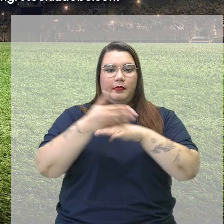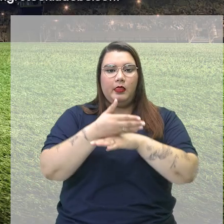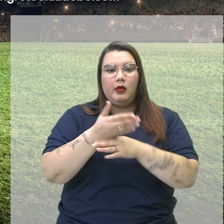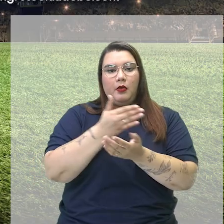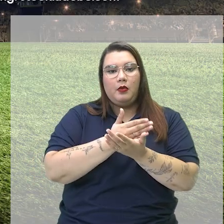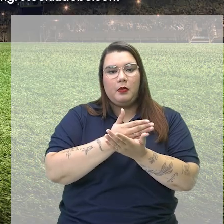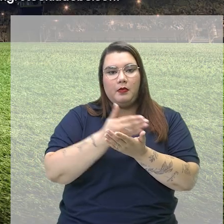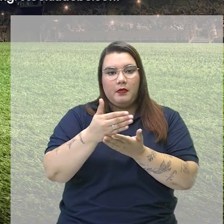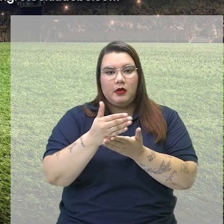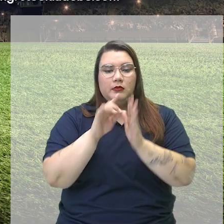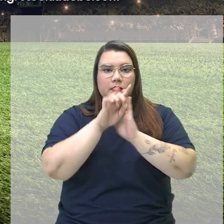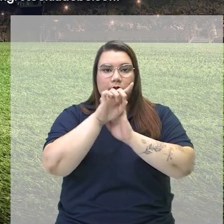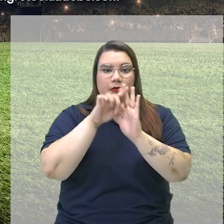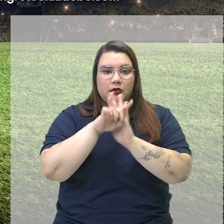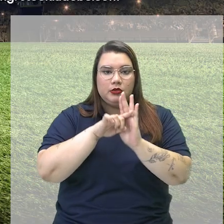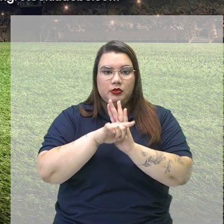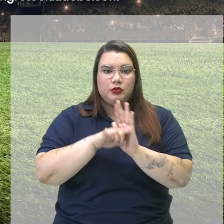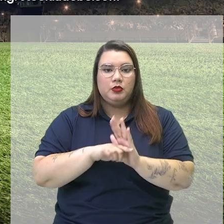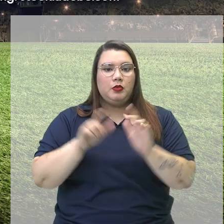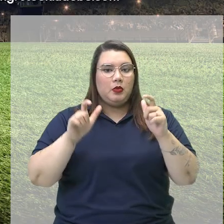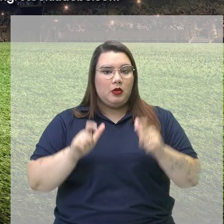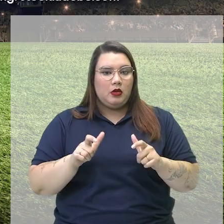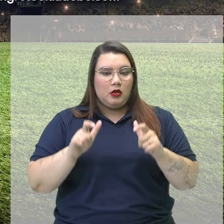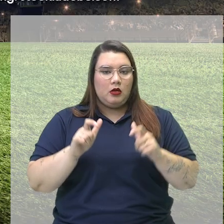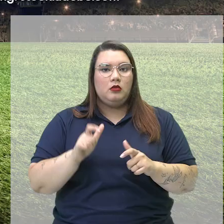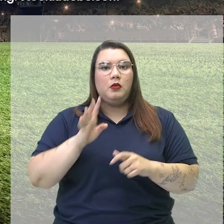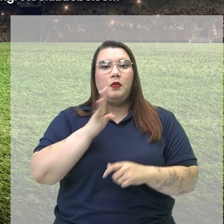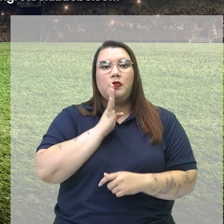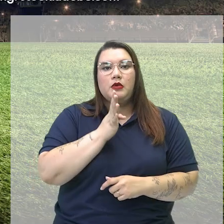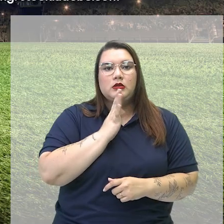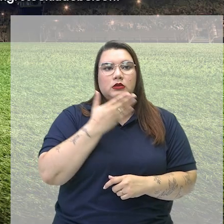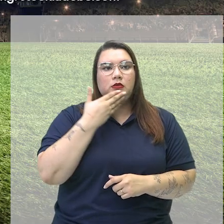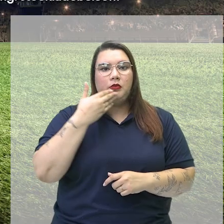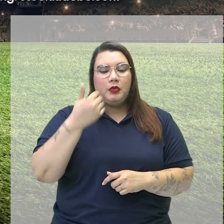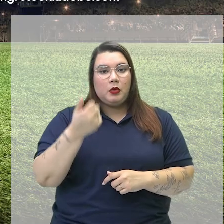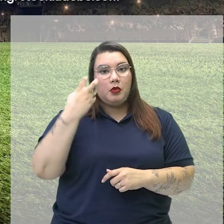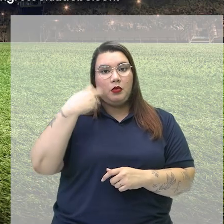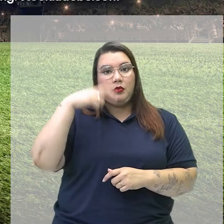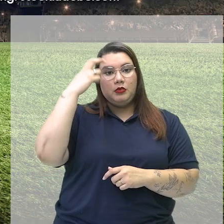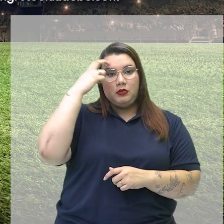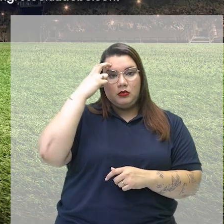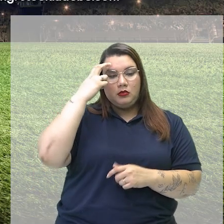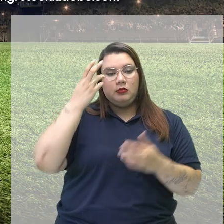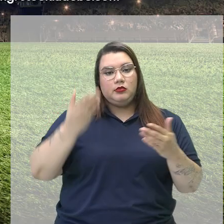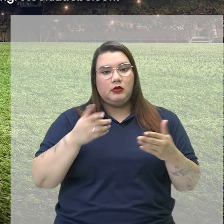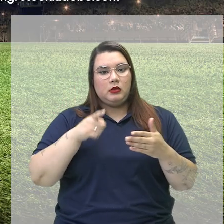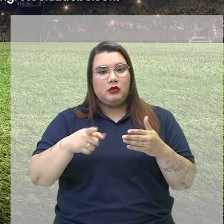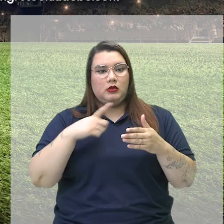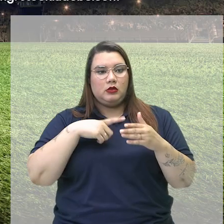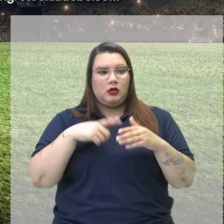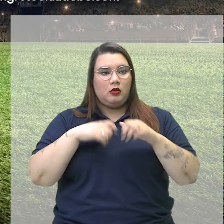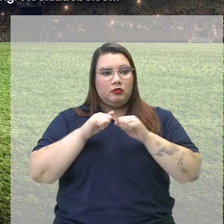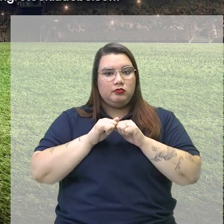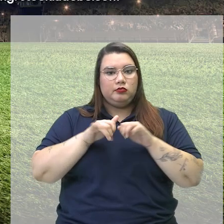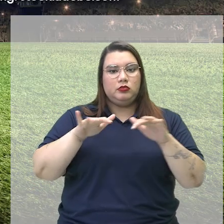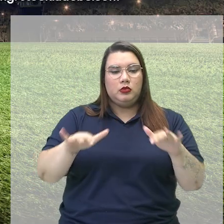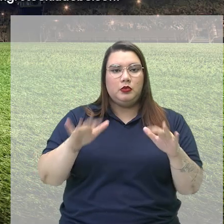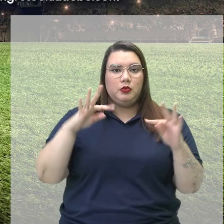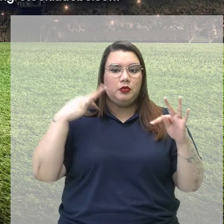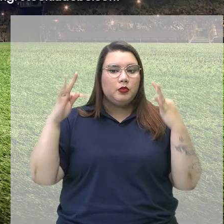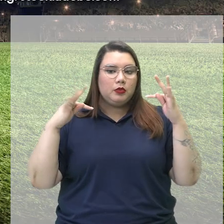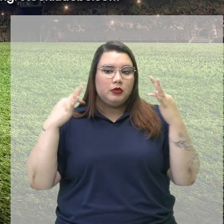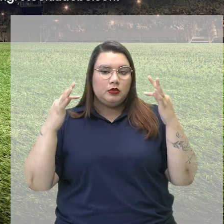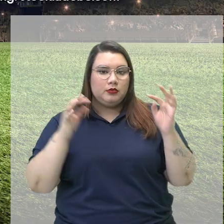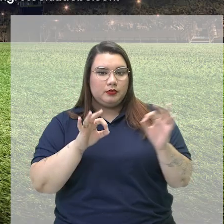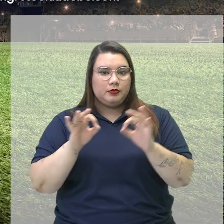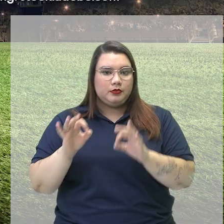a pesquisar sobre o local, né, a conhecer melhor aquela cultura, e isso expande o setor do turismo. Pensemos aqui,